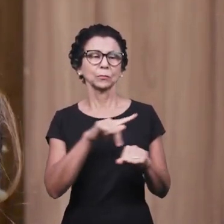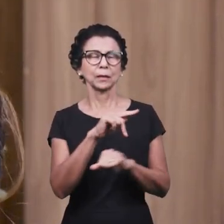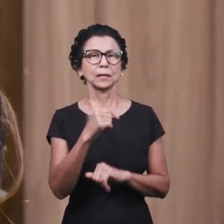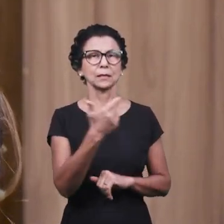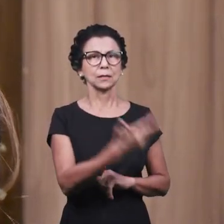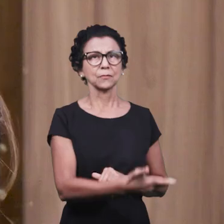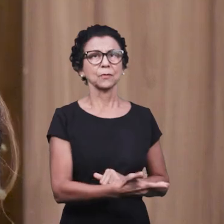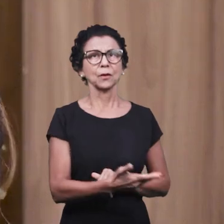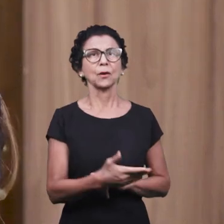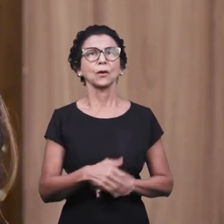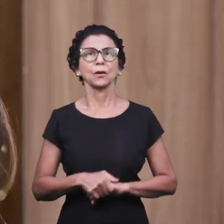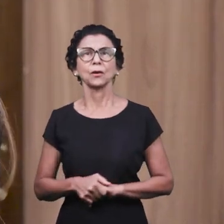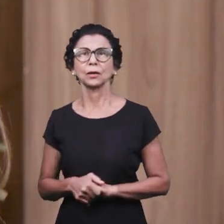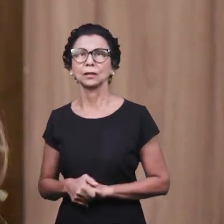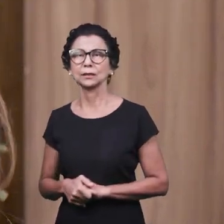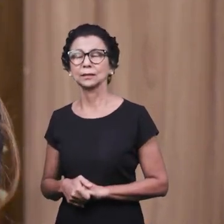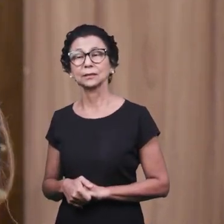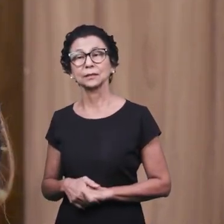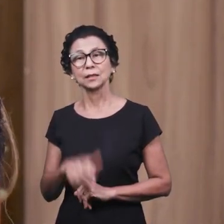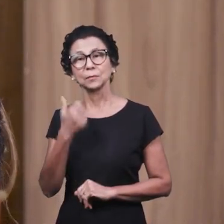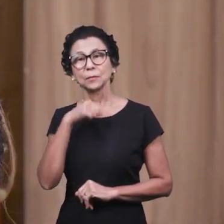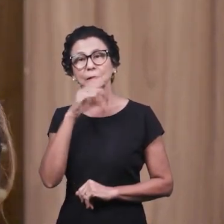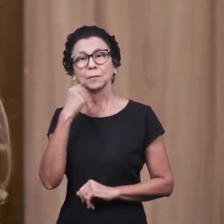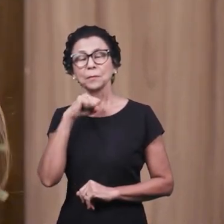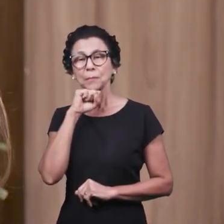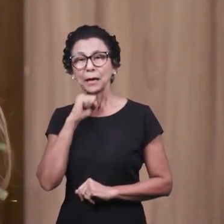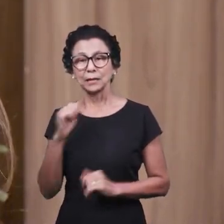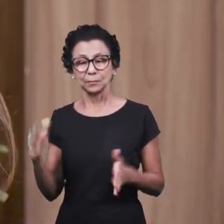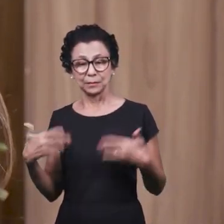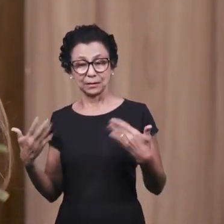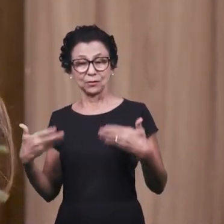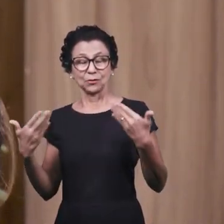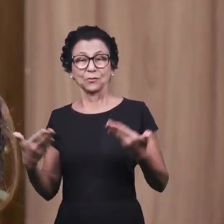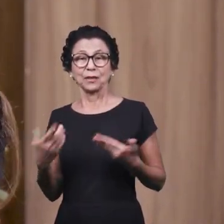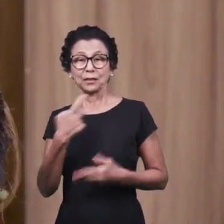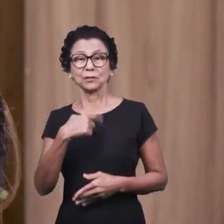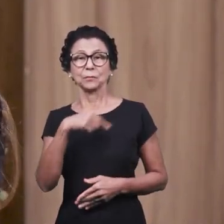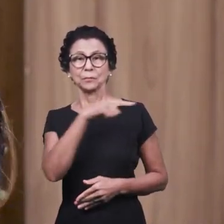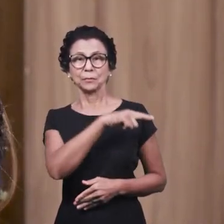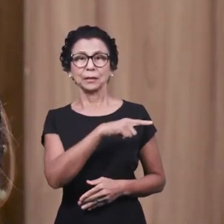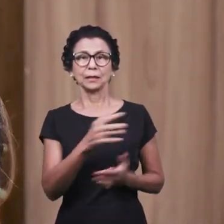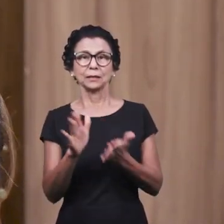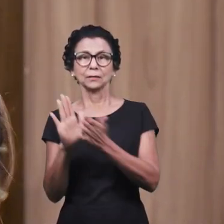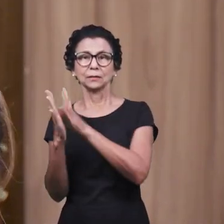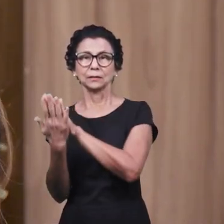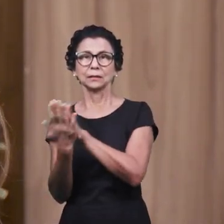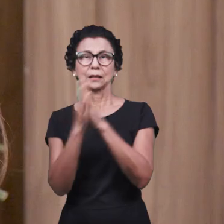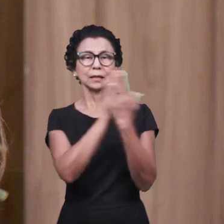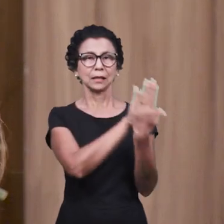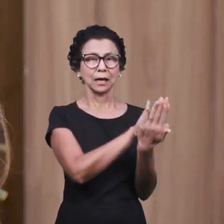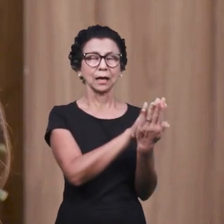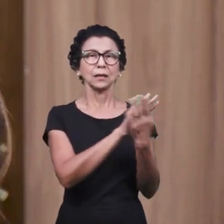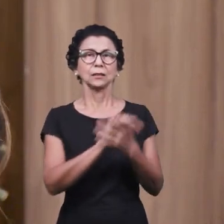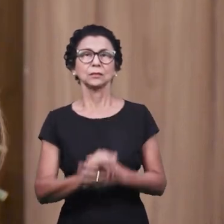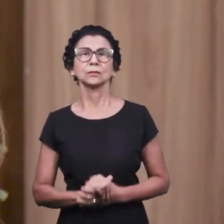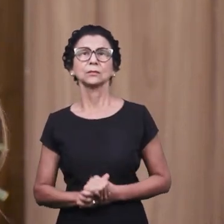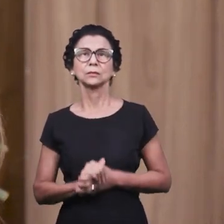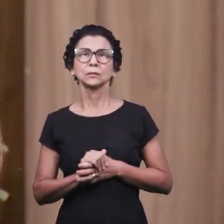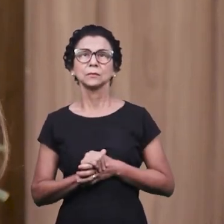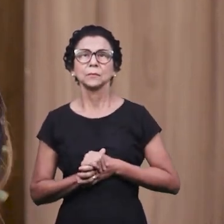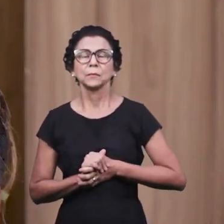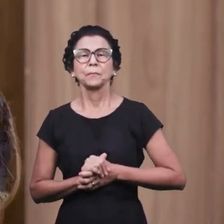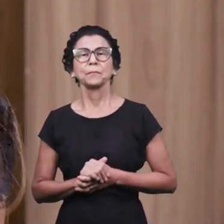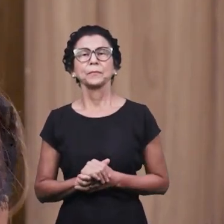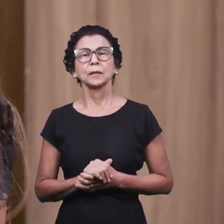sempre incentivaram muito e sempre foi uma grande paixão. Então eu já tinha um domínio muito bom do inglês, porque na minha escola eles têm uma